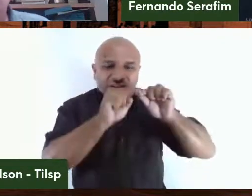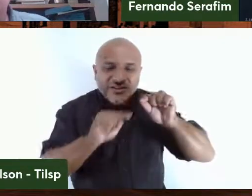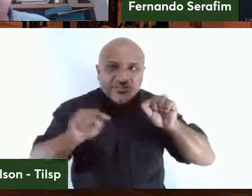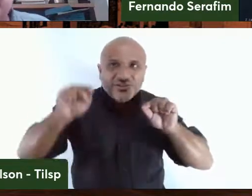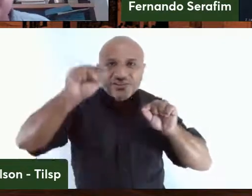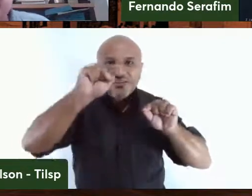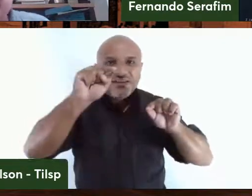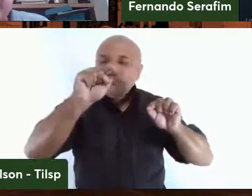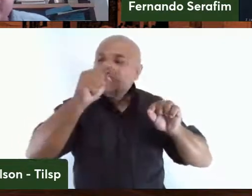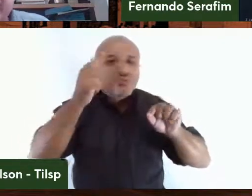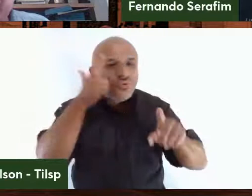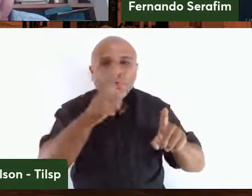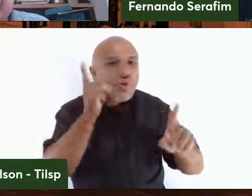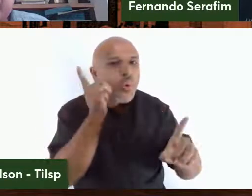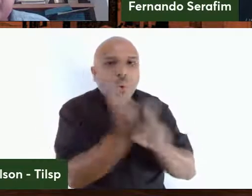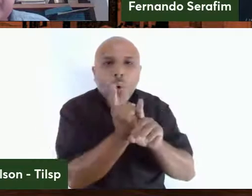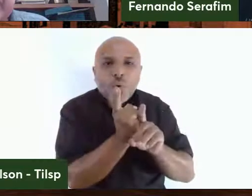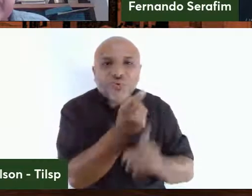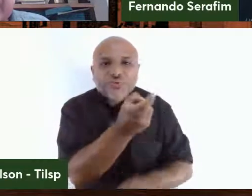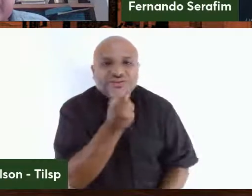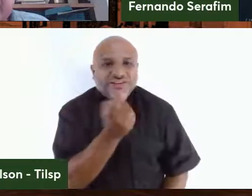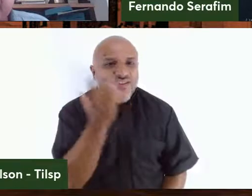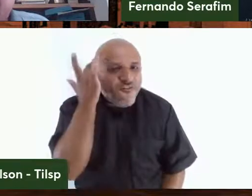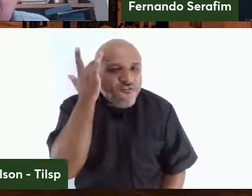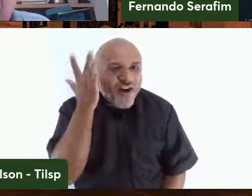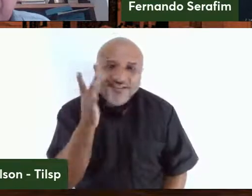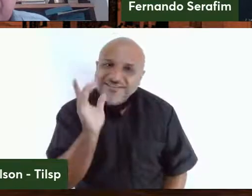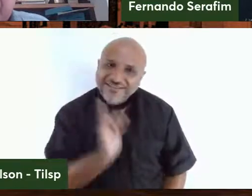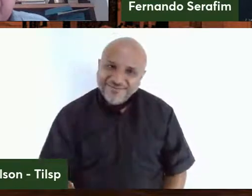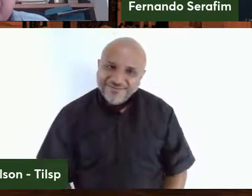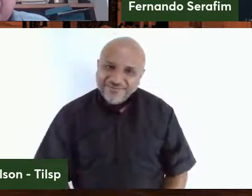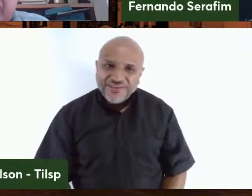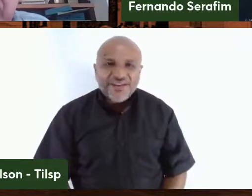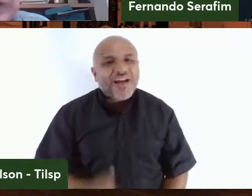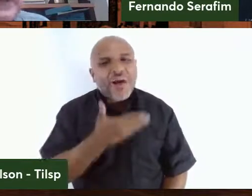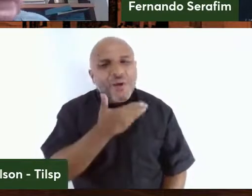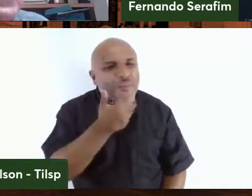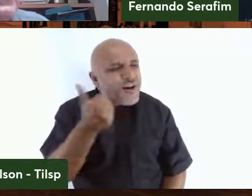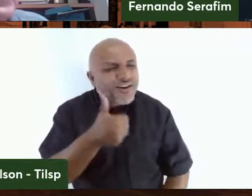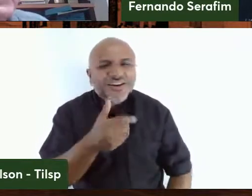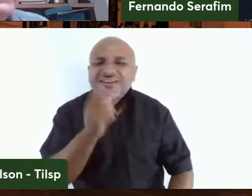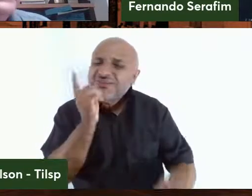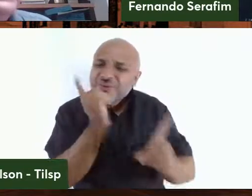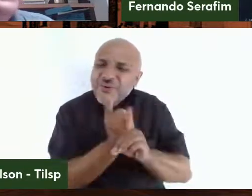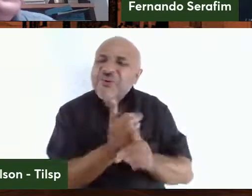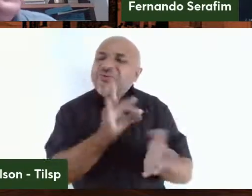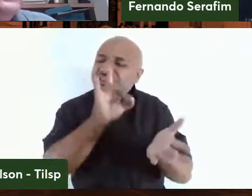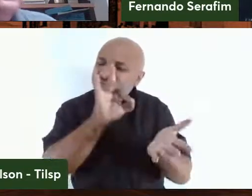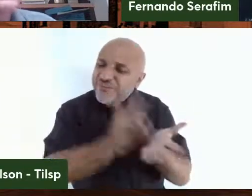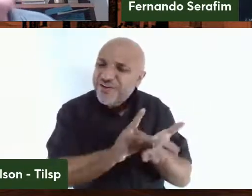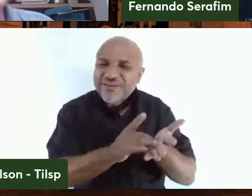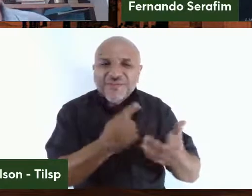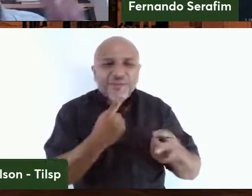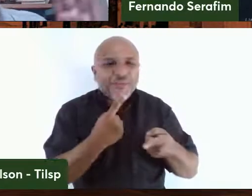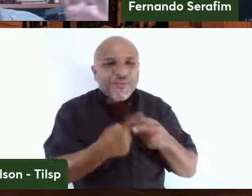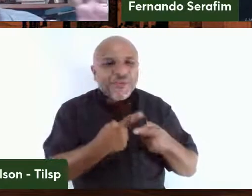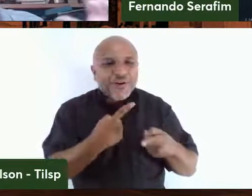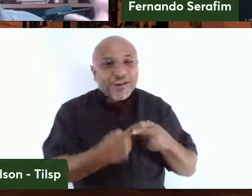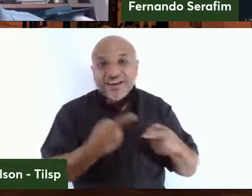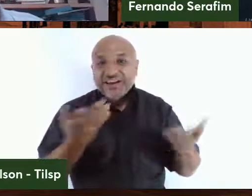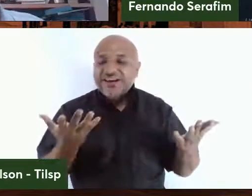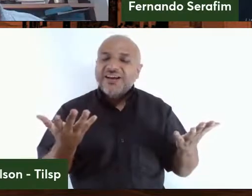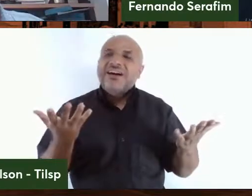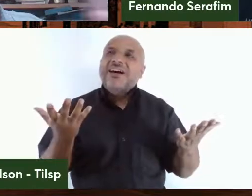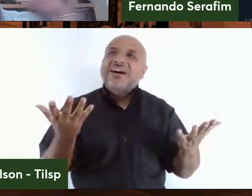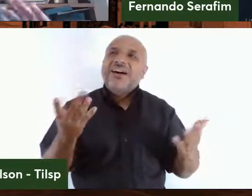não encontra o X facilmente. E é melhor que não se encontre mesmo, porque há